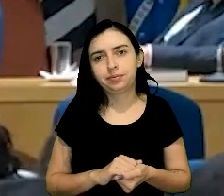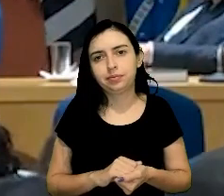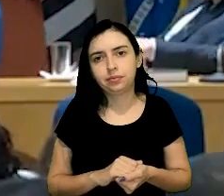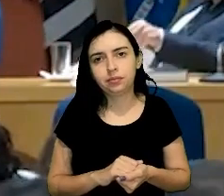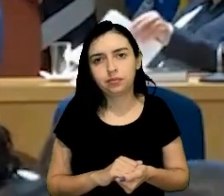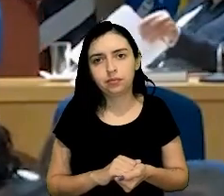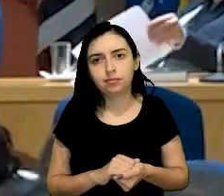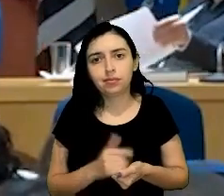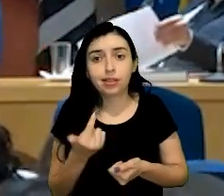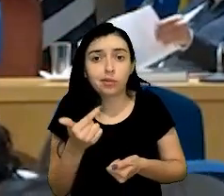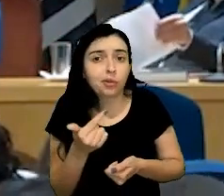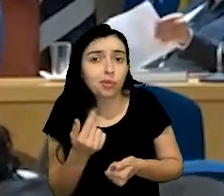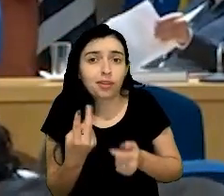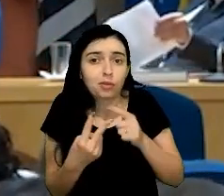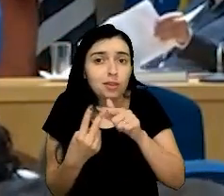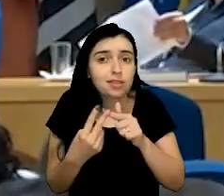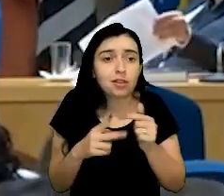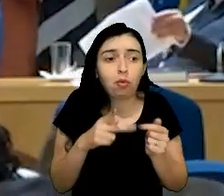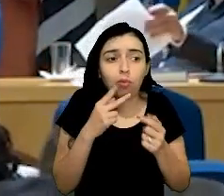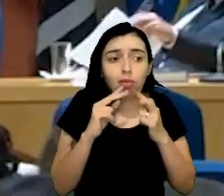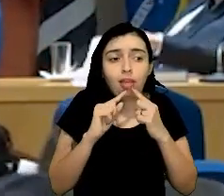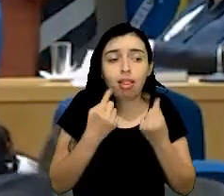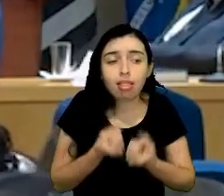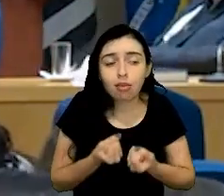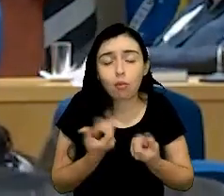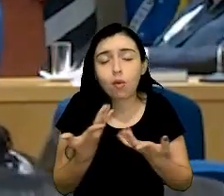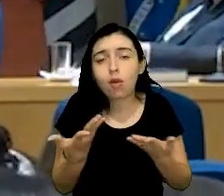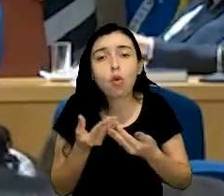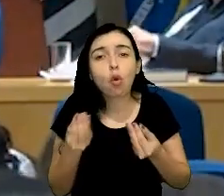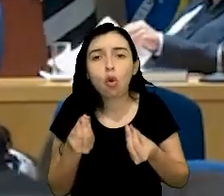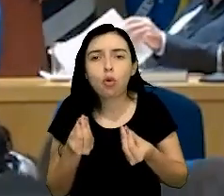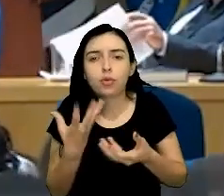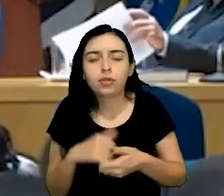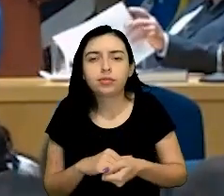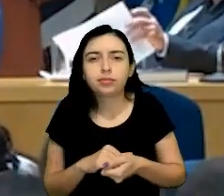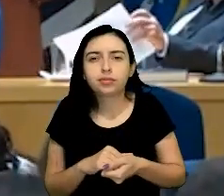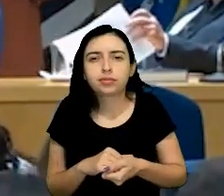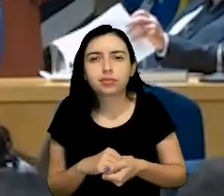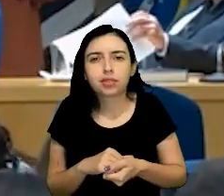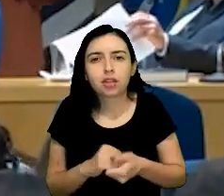segunda língua. Como que nós vamos... Né? Como que nós vamos preparar